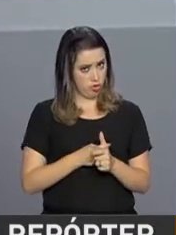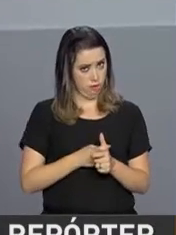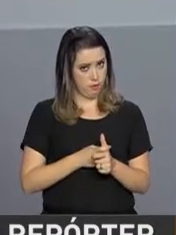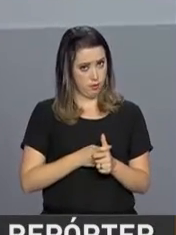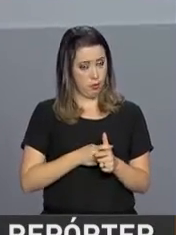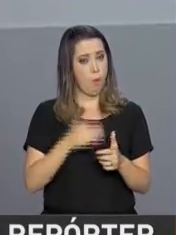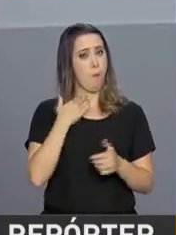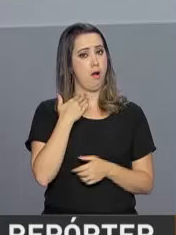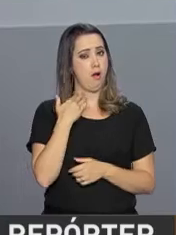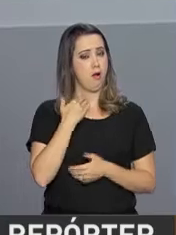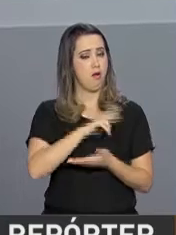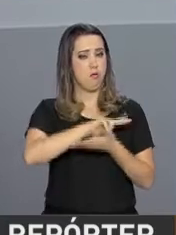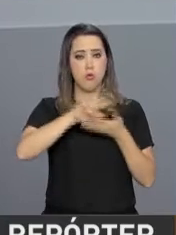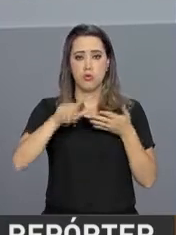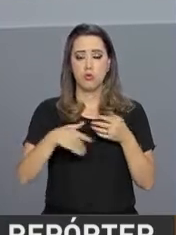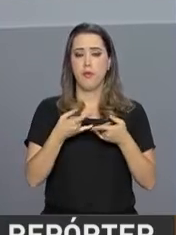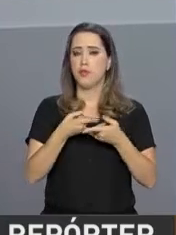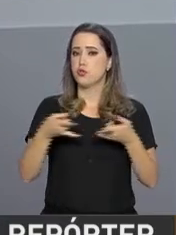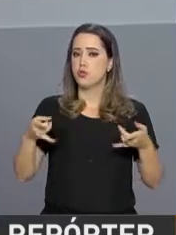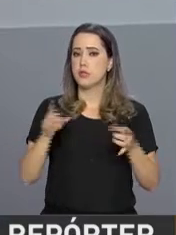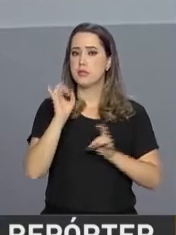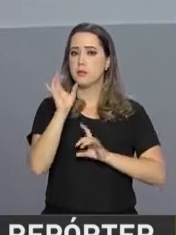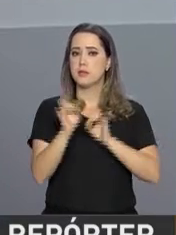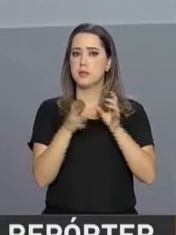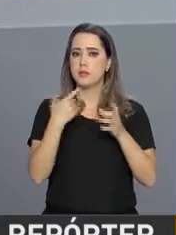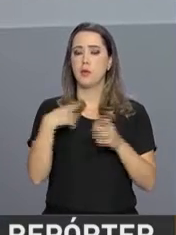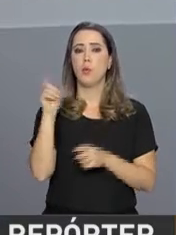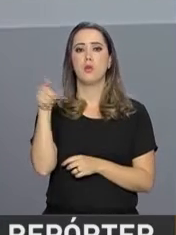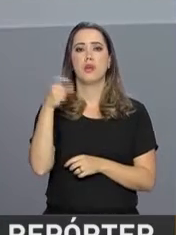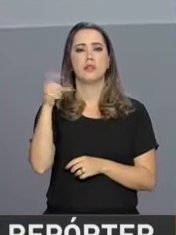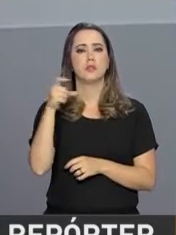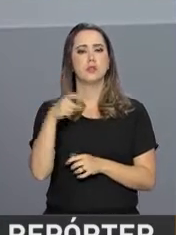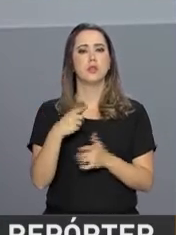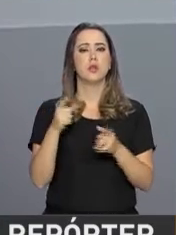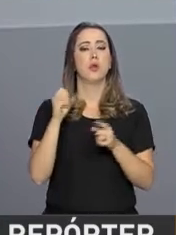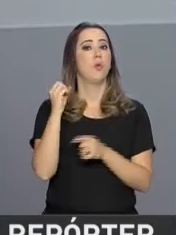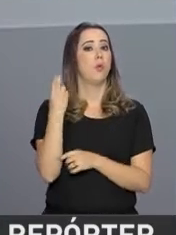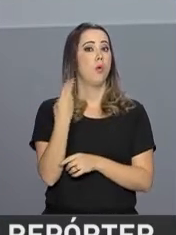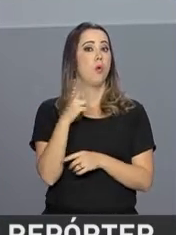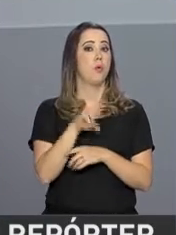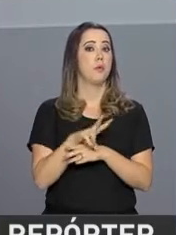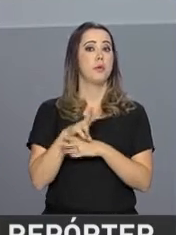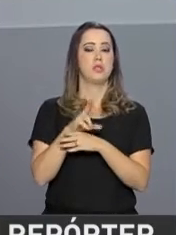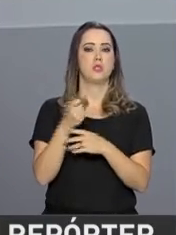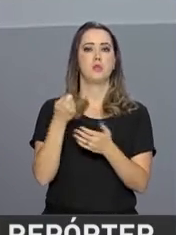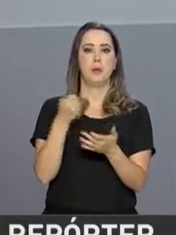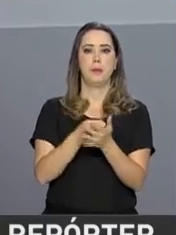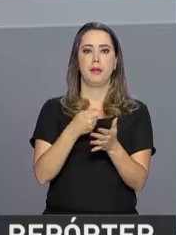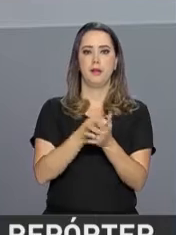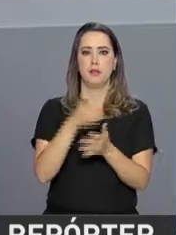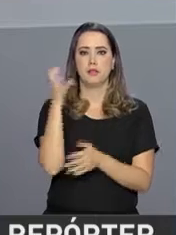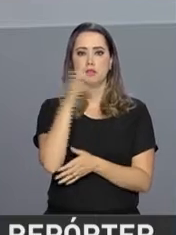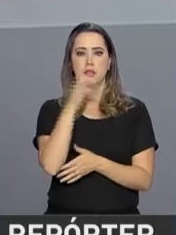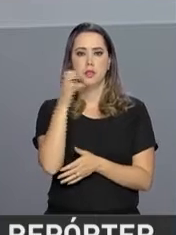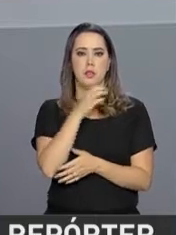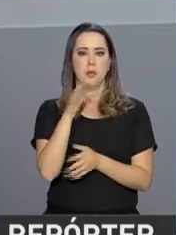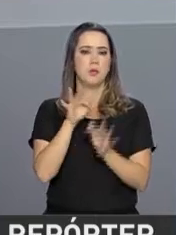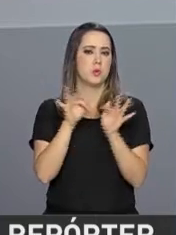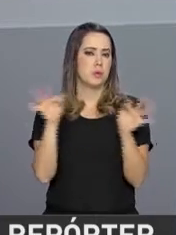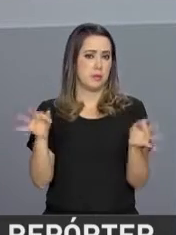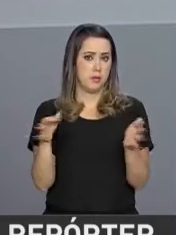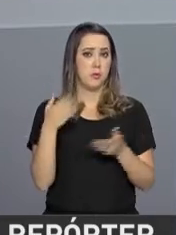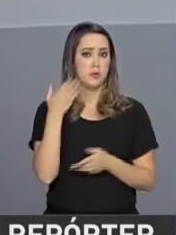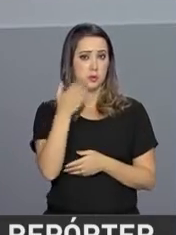dívidas com bancos como o cheque especial cartão de crédito e empréstimo pessoal e quer renegociar de forma rápida sem sair de casa